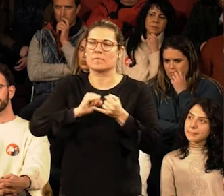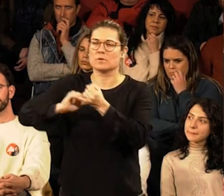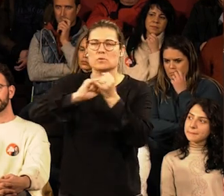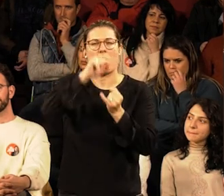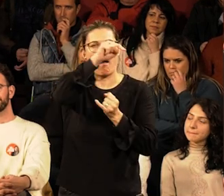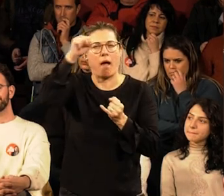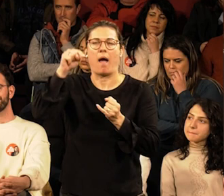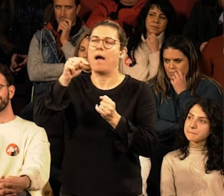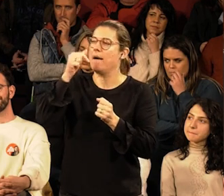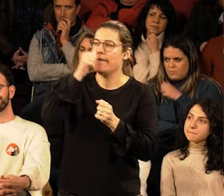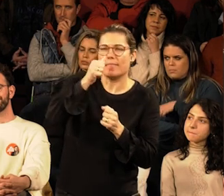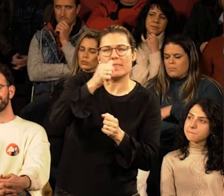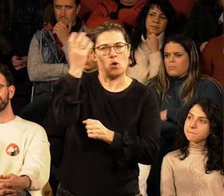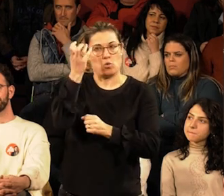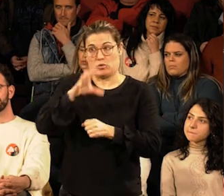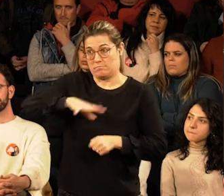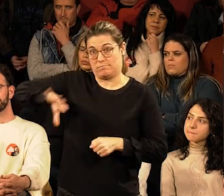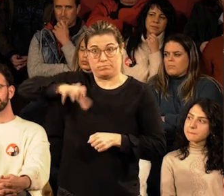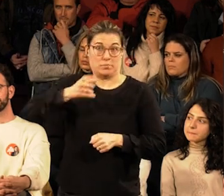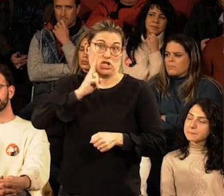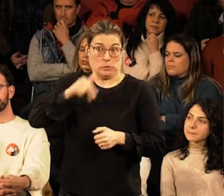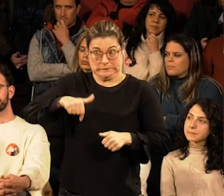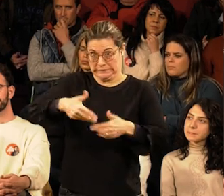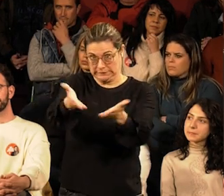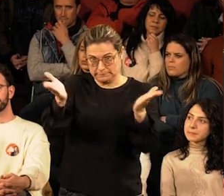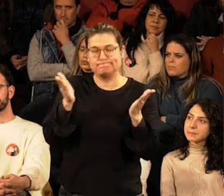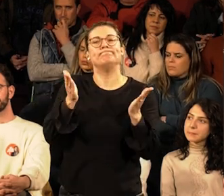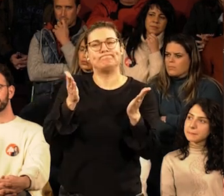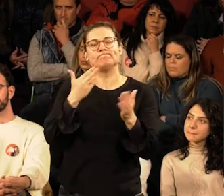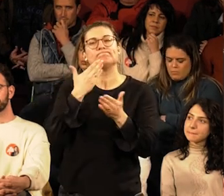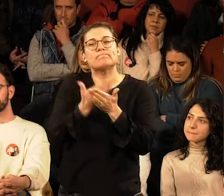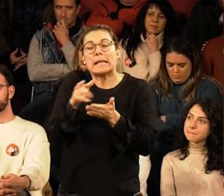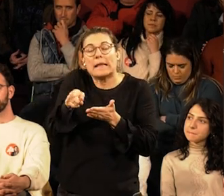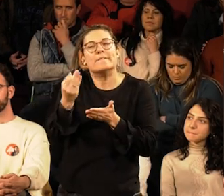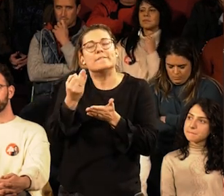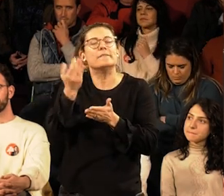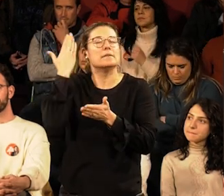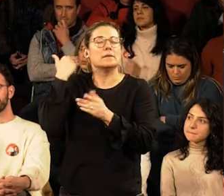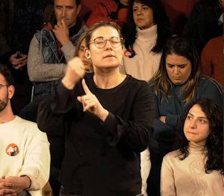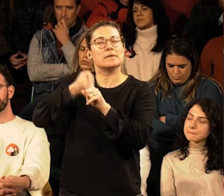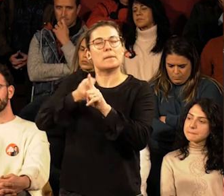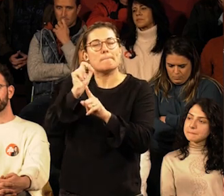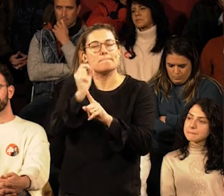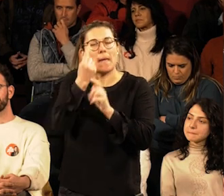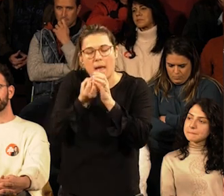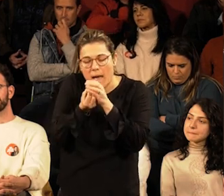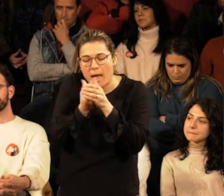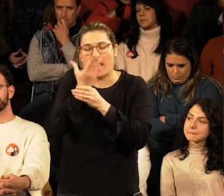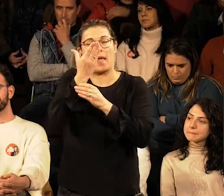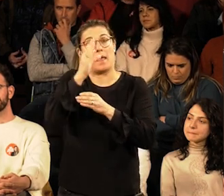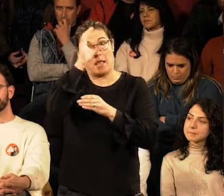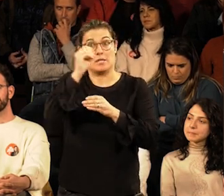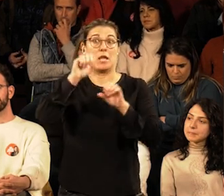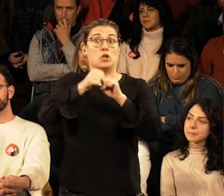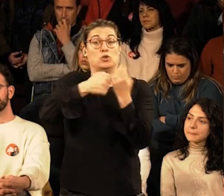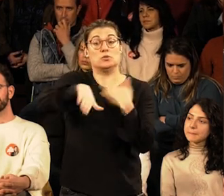cultura e Recreio deste distrito como forma embrionária de luta por um estado social que era